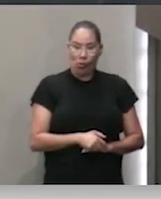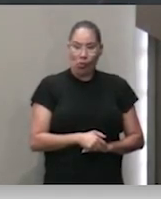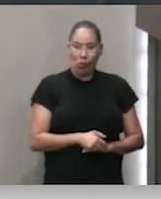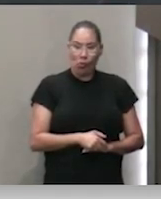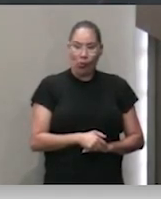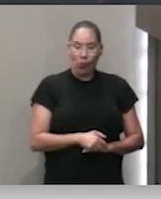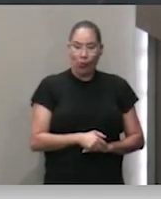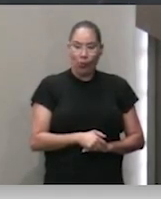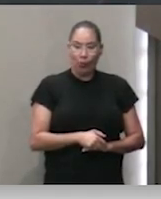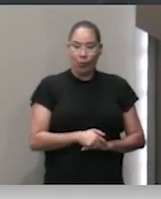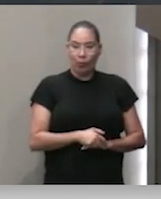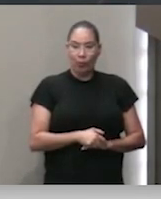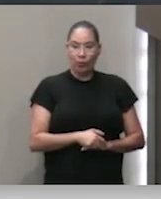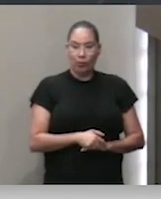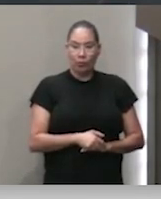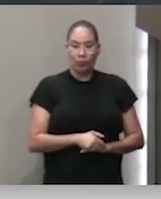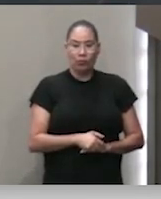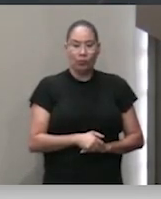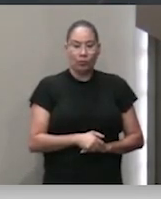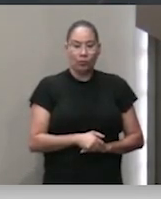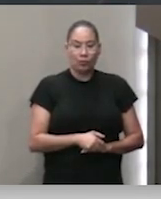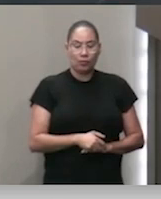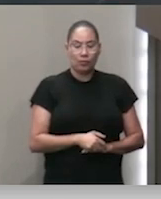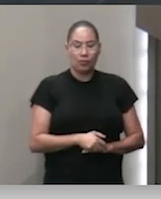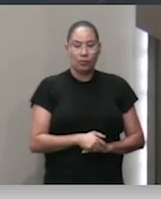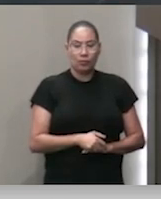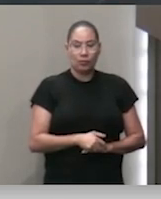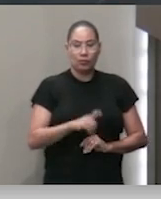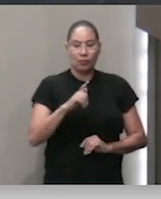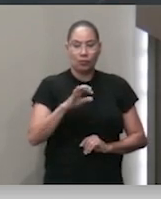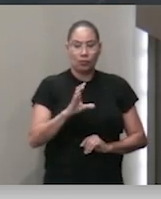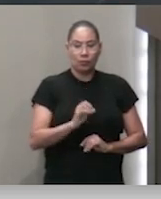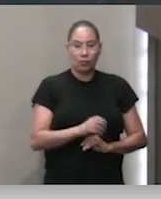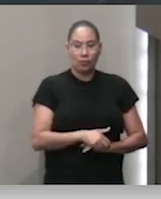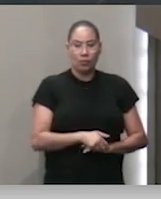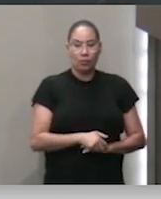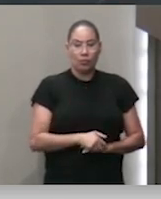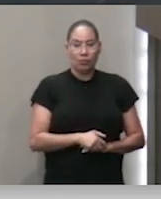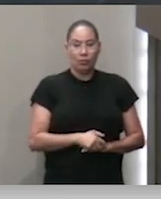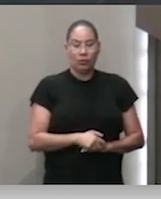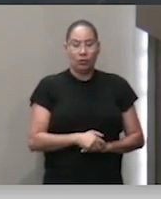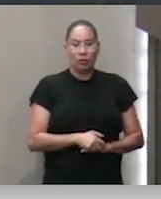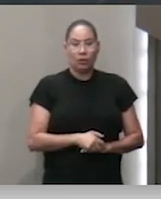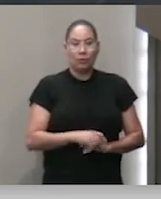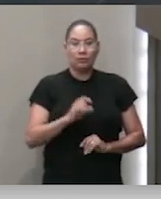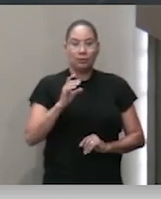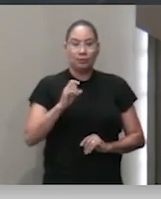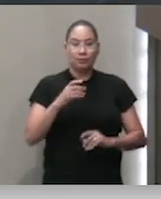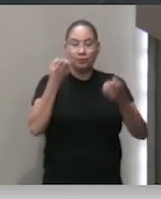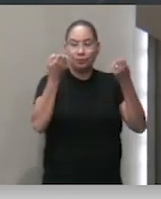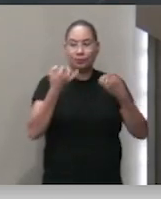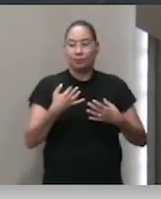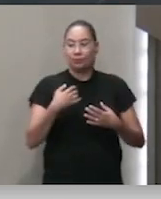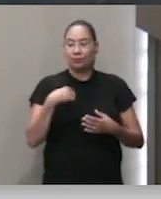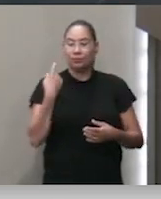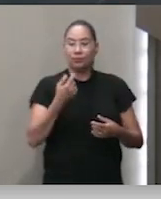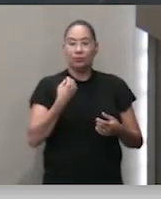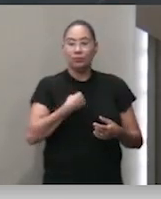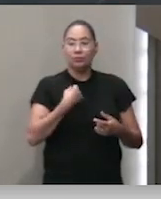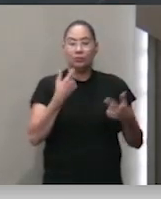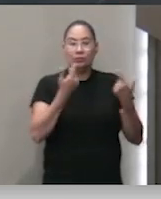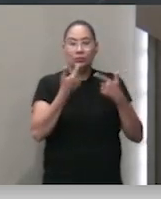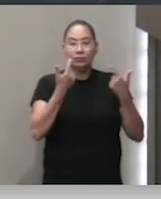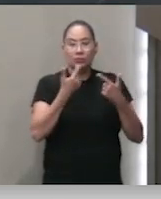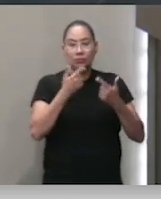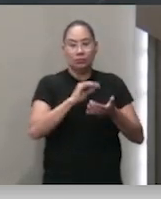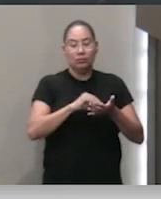Fofão. Vereador presidente Gil Krug, queria só esclarecer para o vereador Chequinho que nós não estávamos faltando com